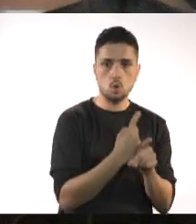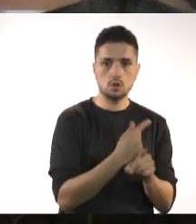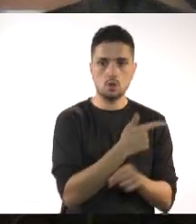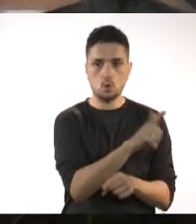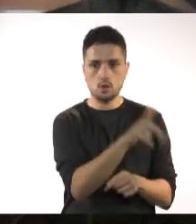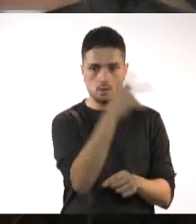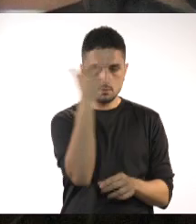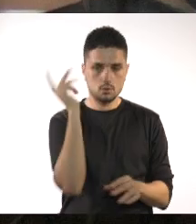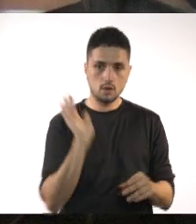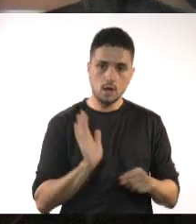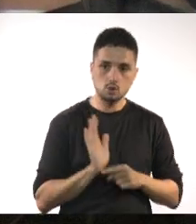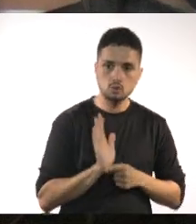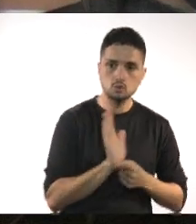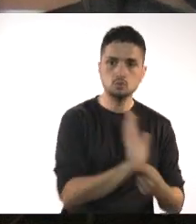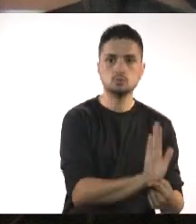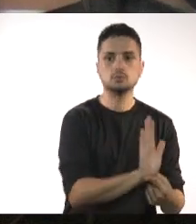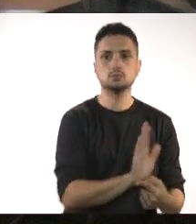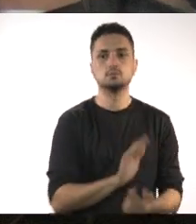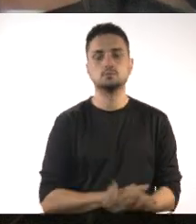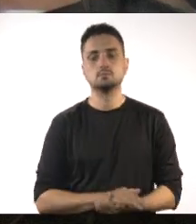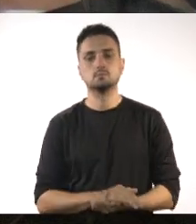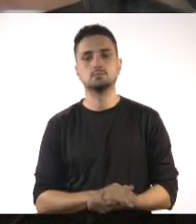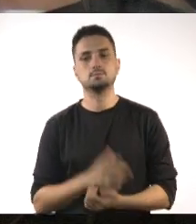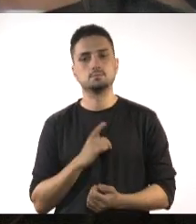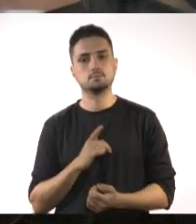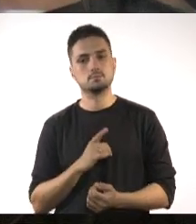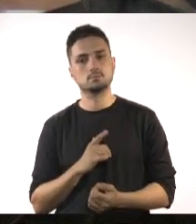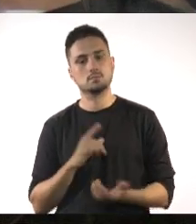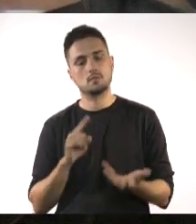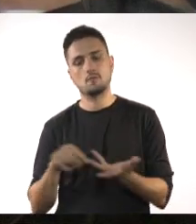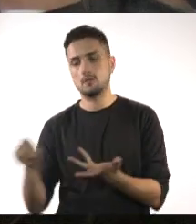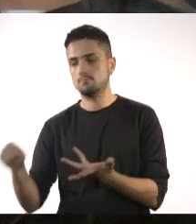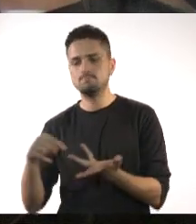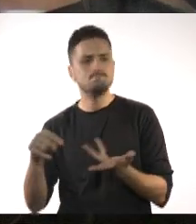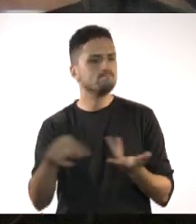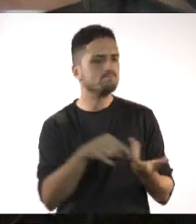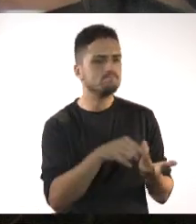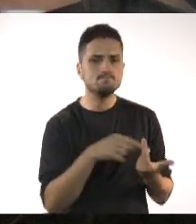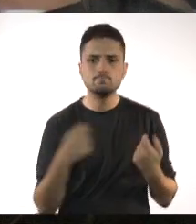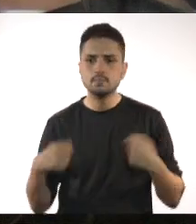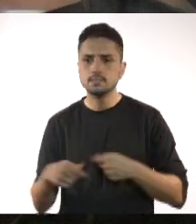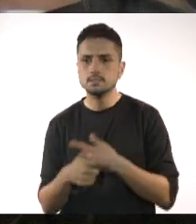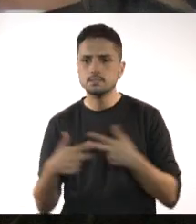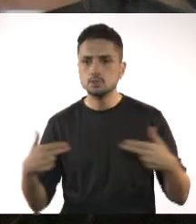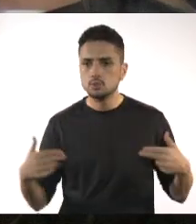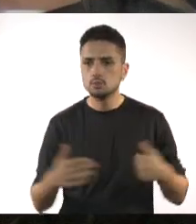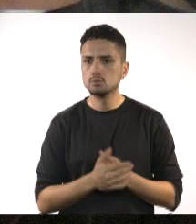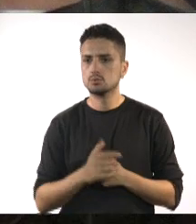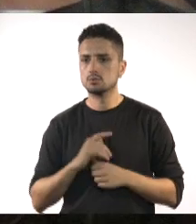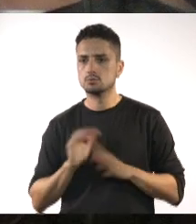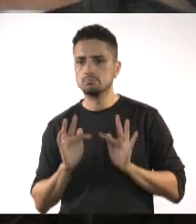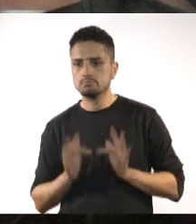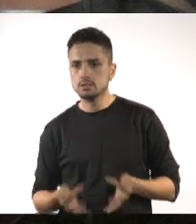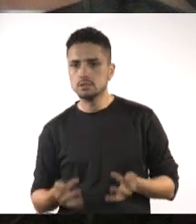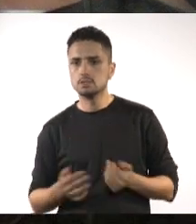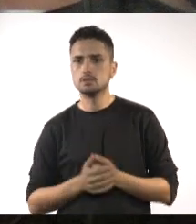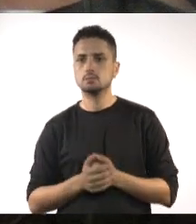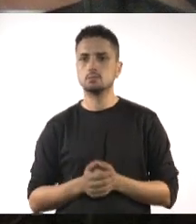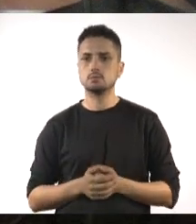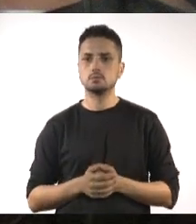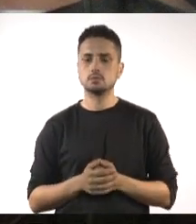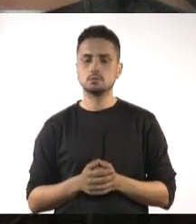faça essa diferença, identificando essas necessidades básicas, necessidades que